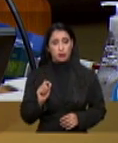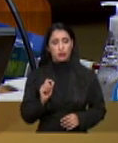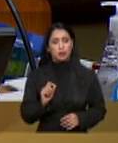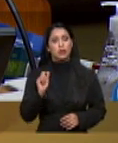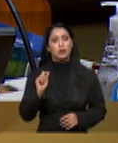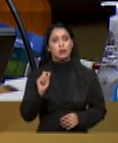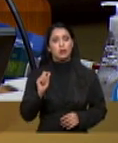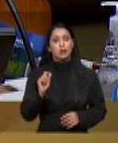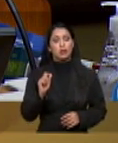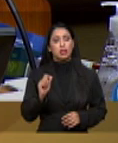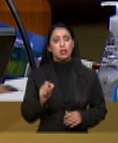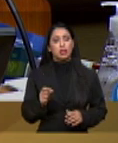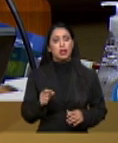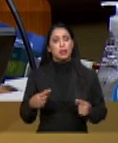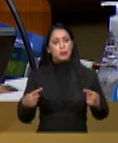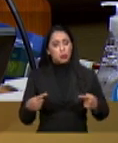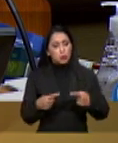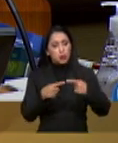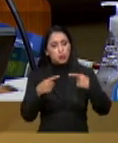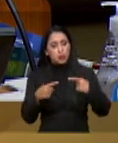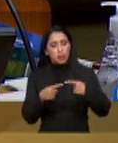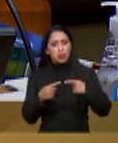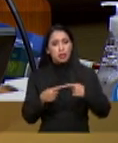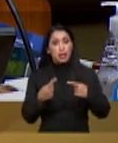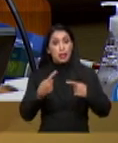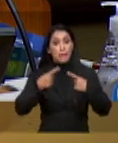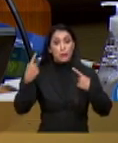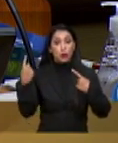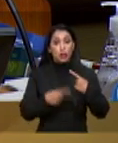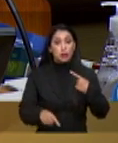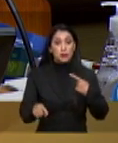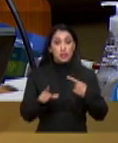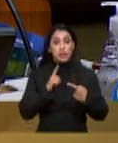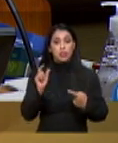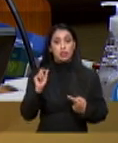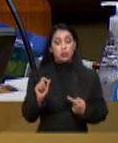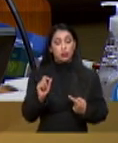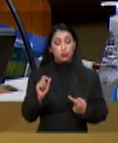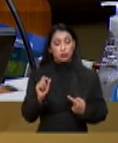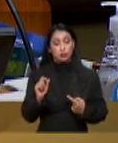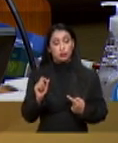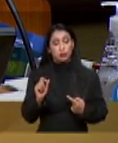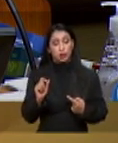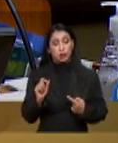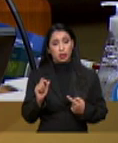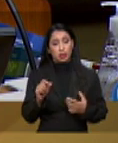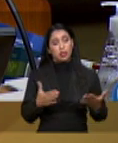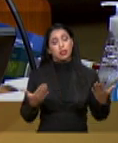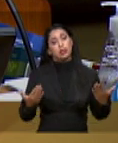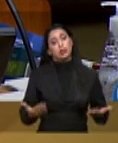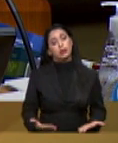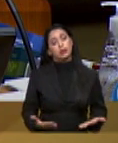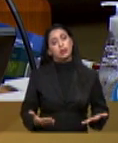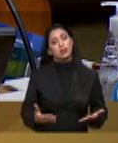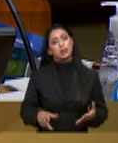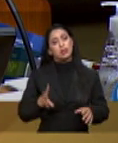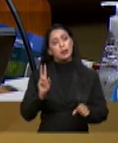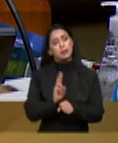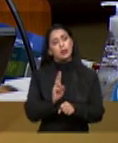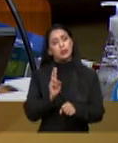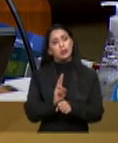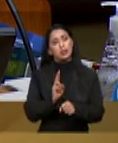ao princípio da proporcionalidade na dimensão da proibição deficiente, sobretudo no que diz respeito à proteção